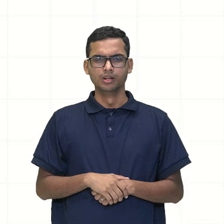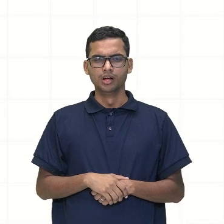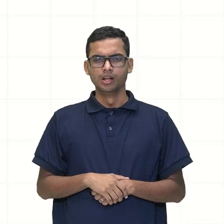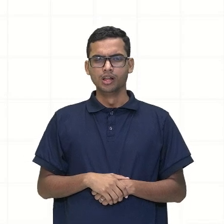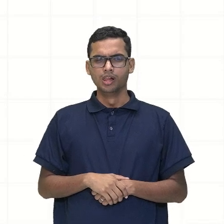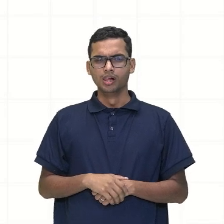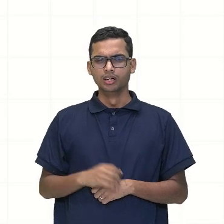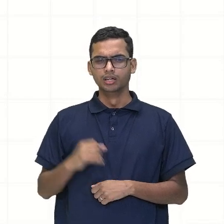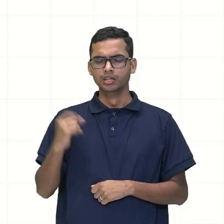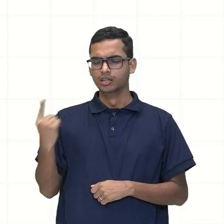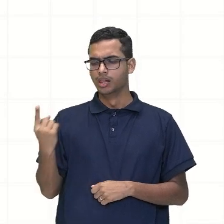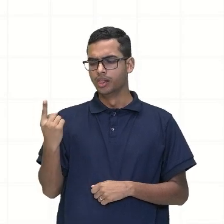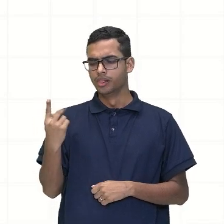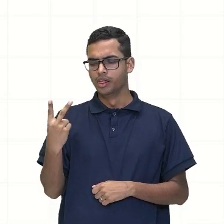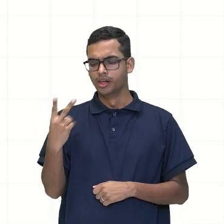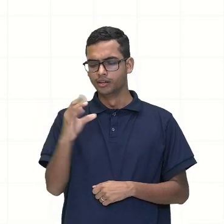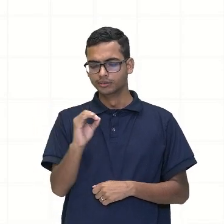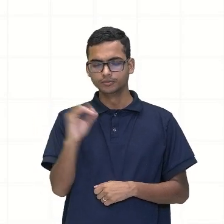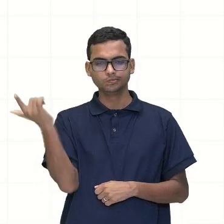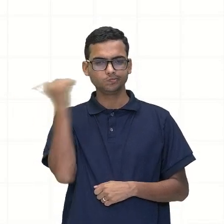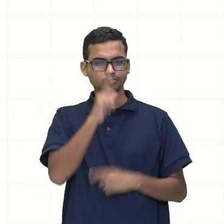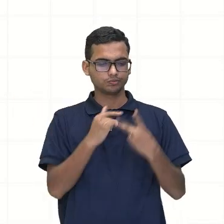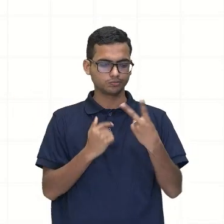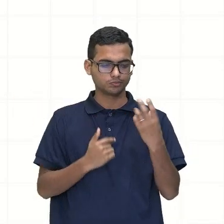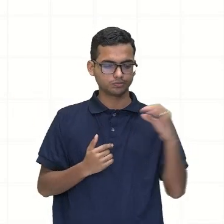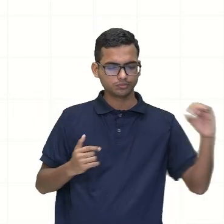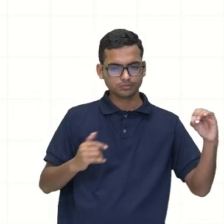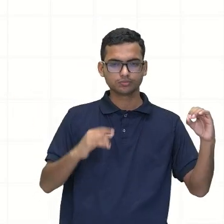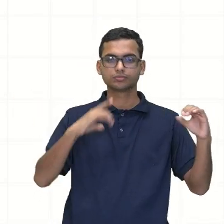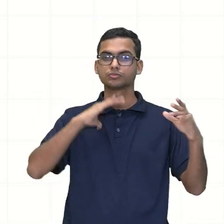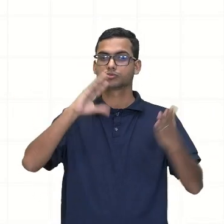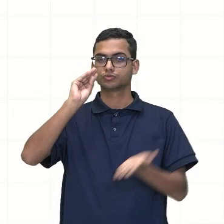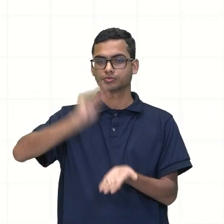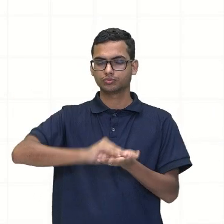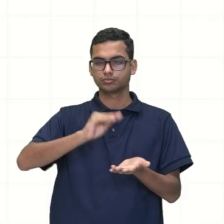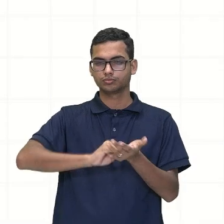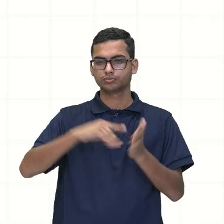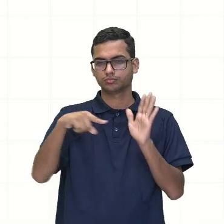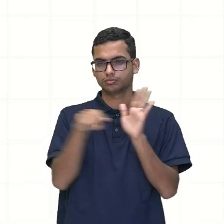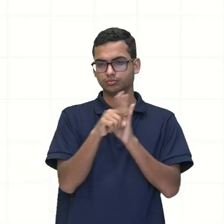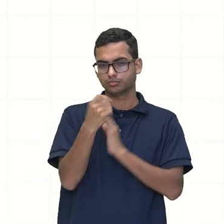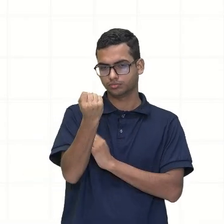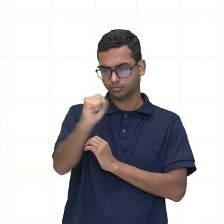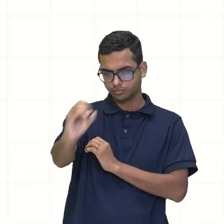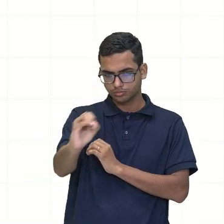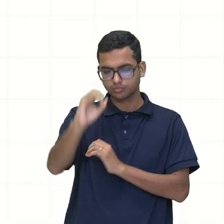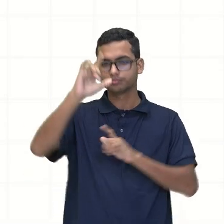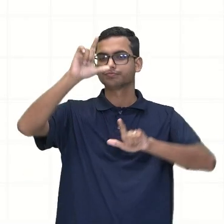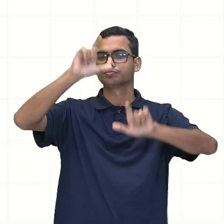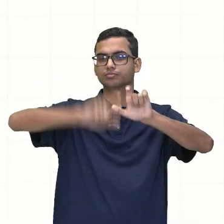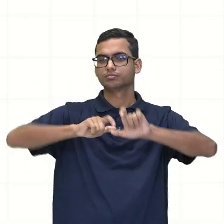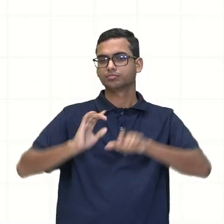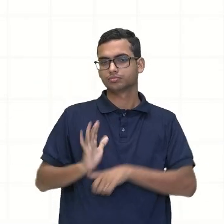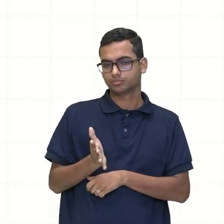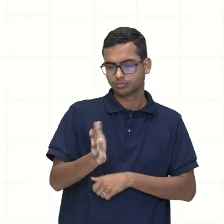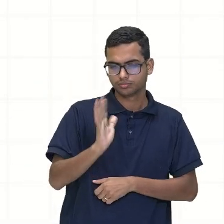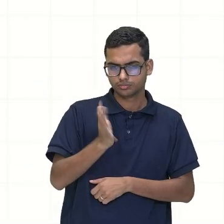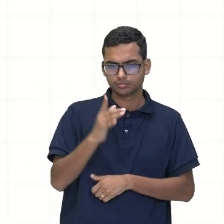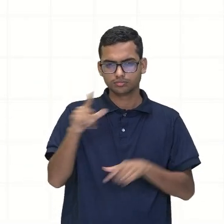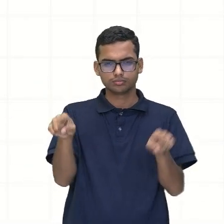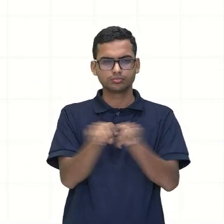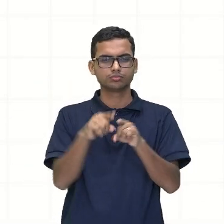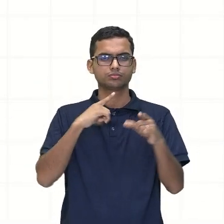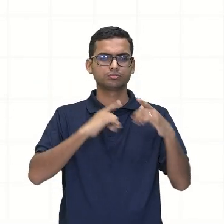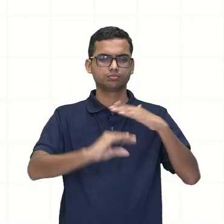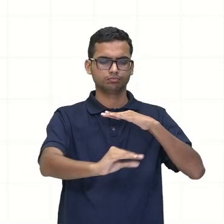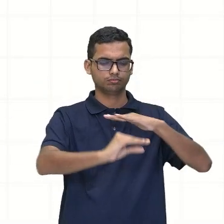quanto? 80. Então significa que eu já estava devendo R$ 80, eu coloquei ali um crédito